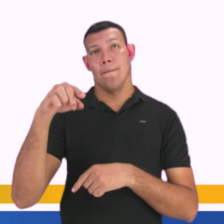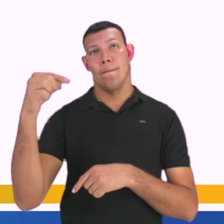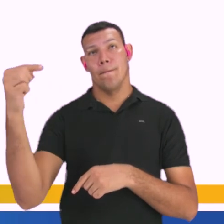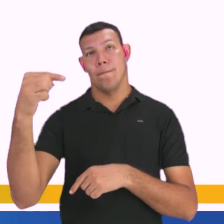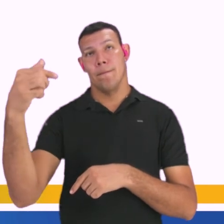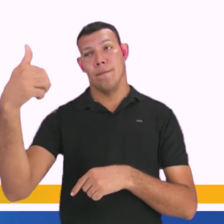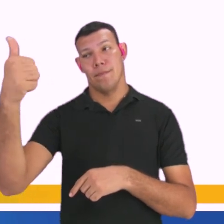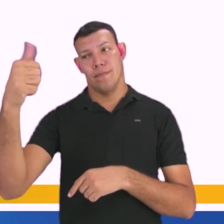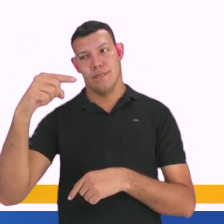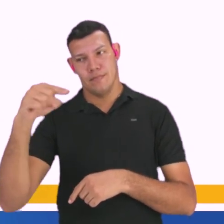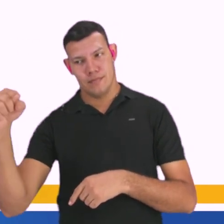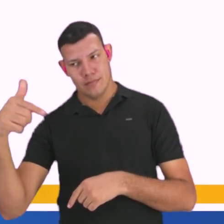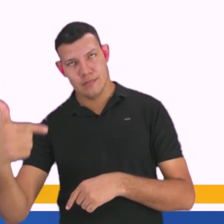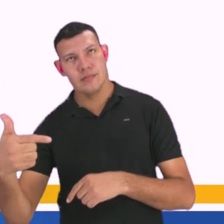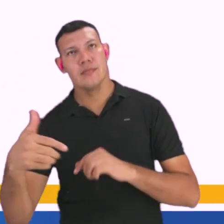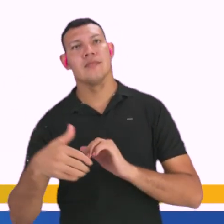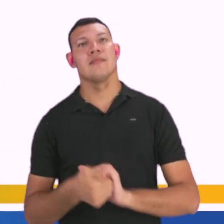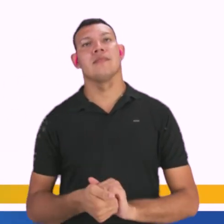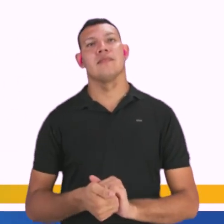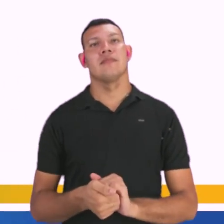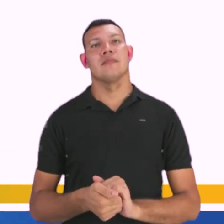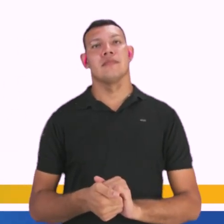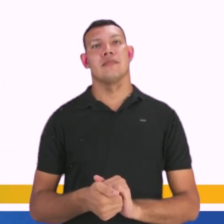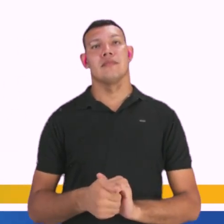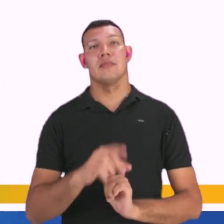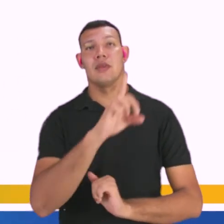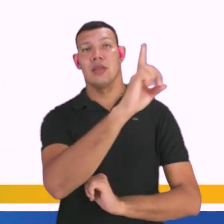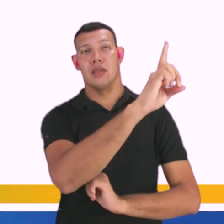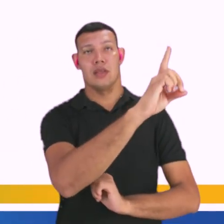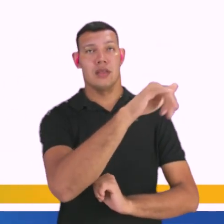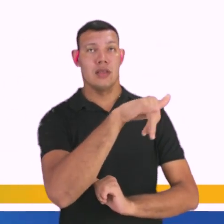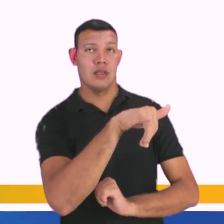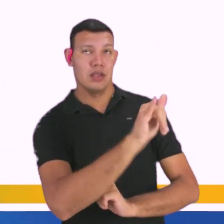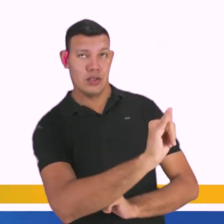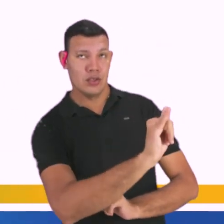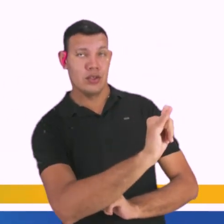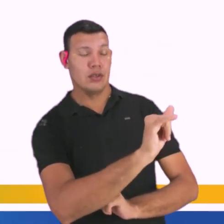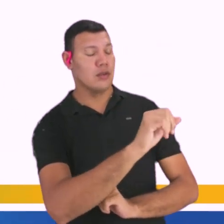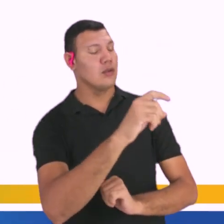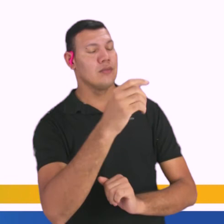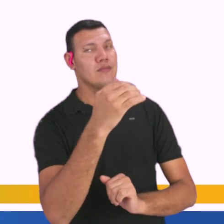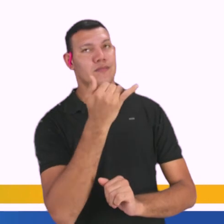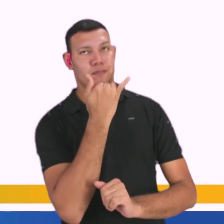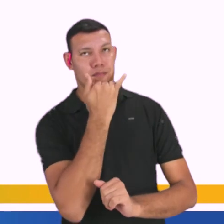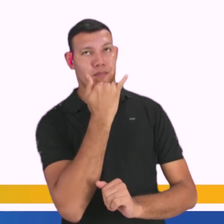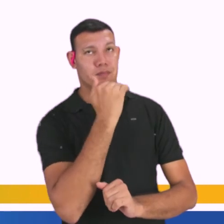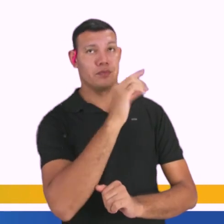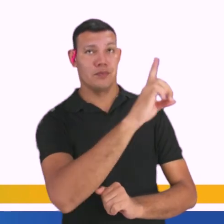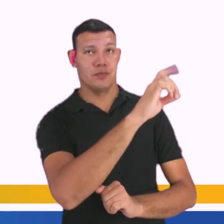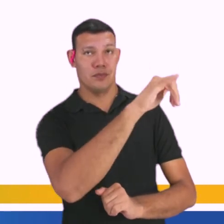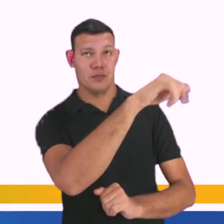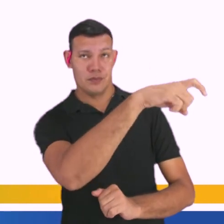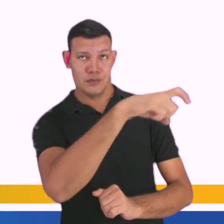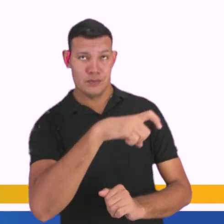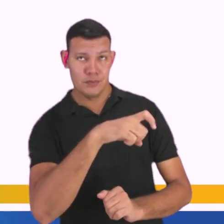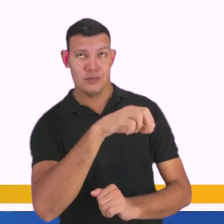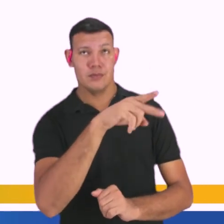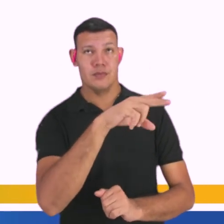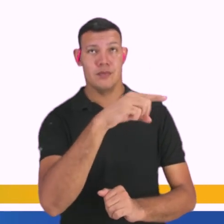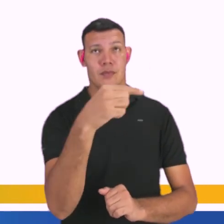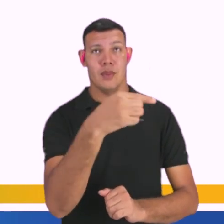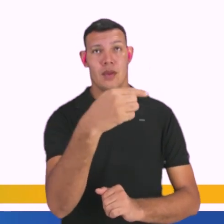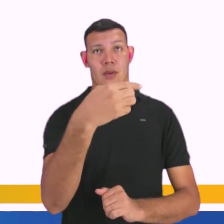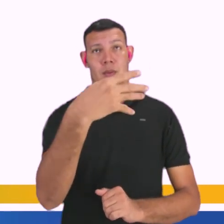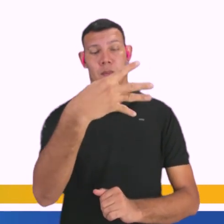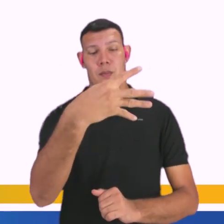menos meio e nada de X nós temos um valor que é igual a menos 42 e essa desde